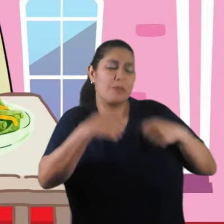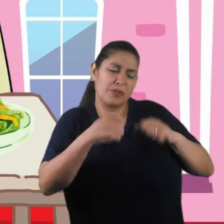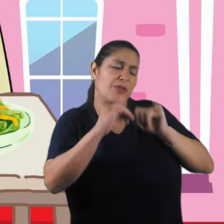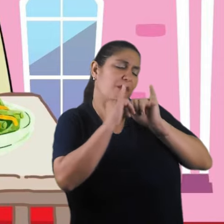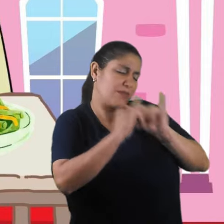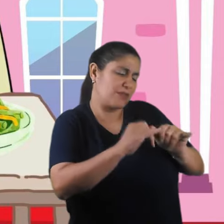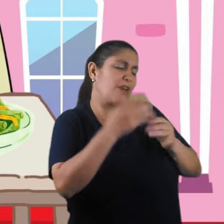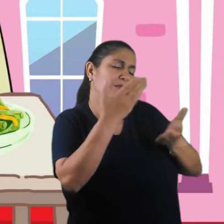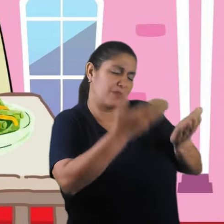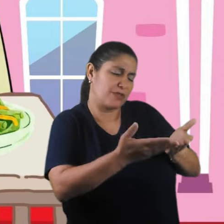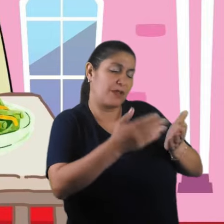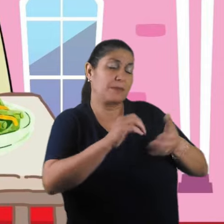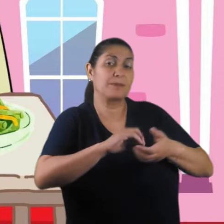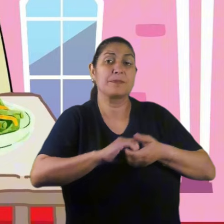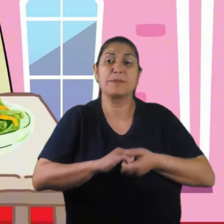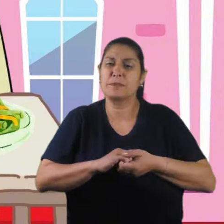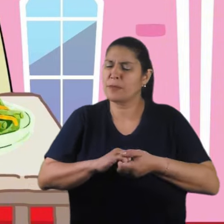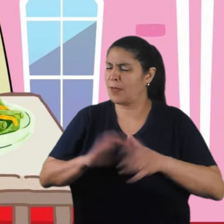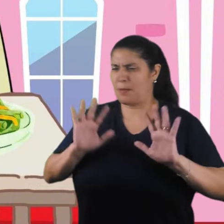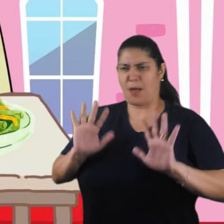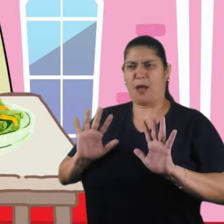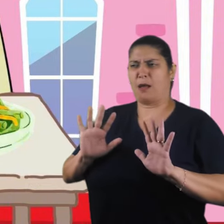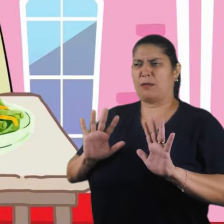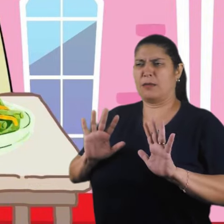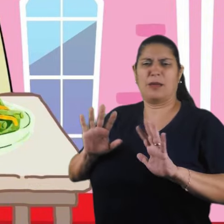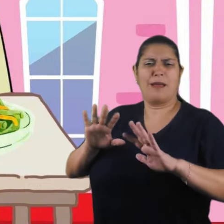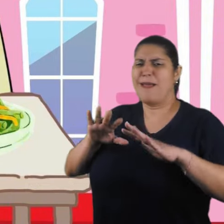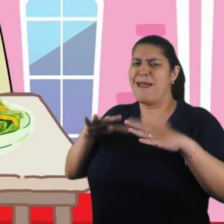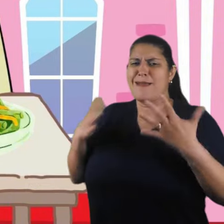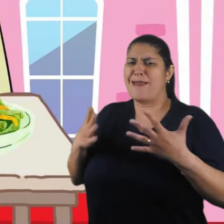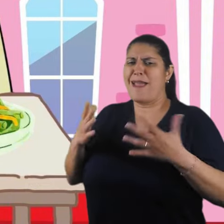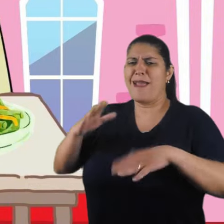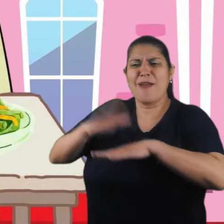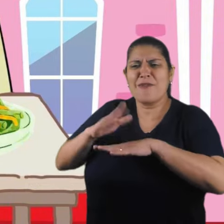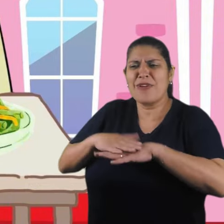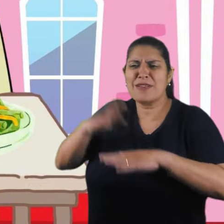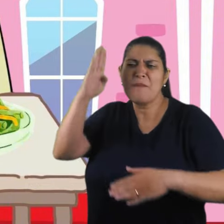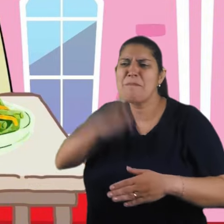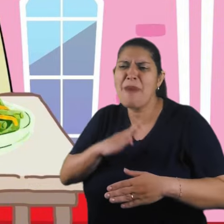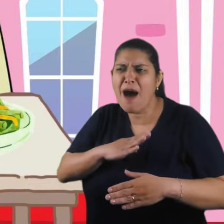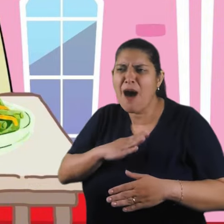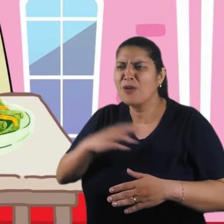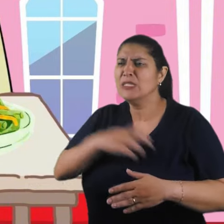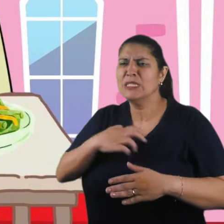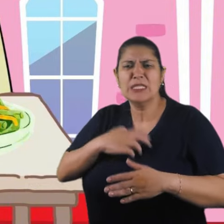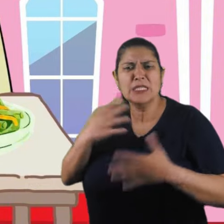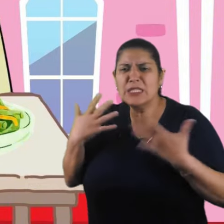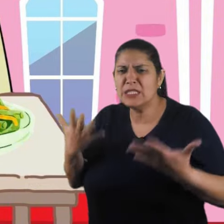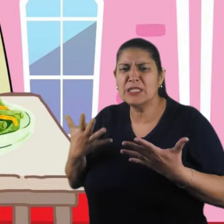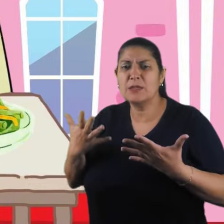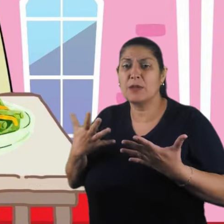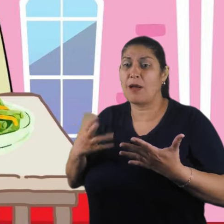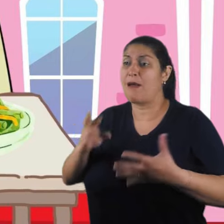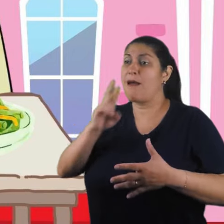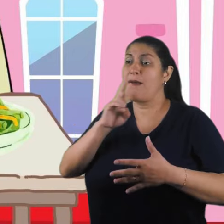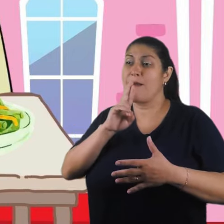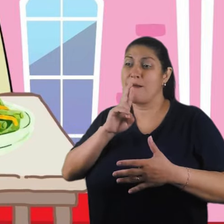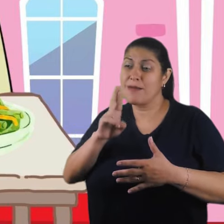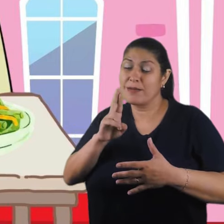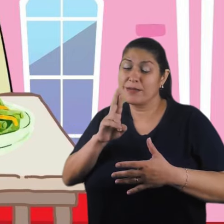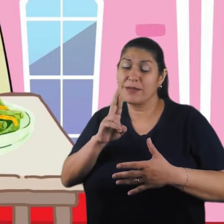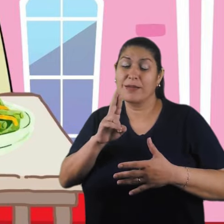que trazer ao rei. Então Xerxes perguntou a Ester: mas quem se atreveu a uma maldade como